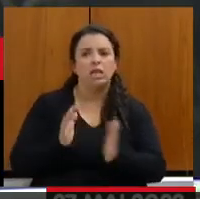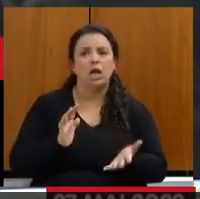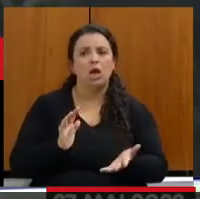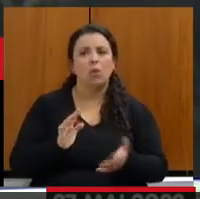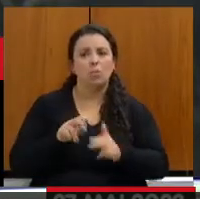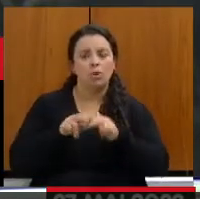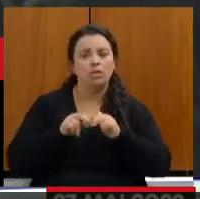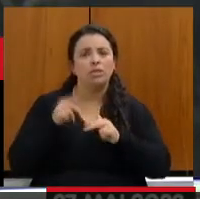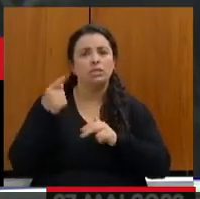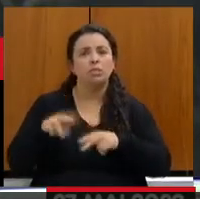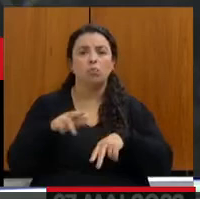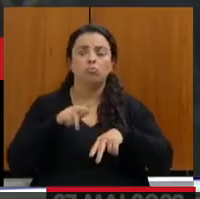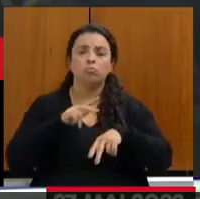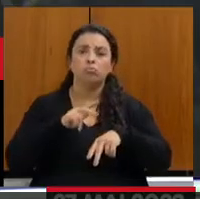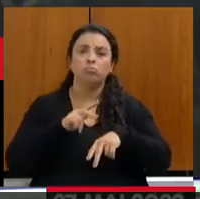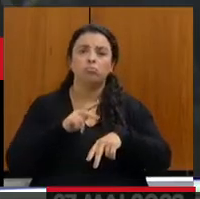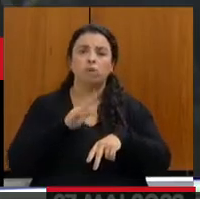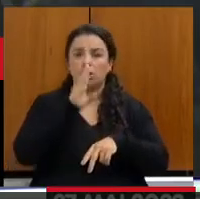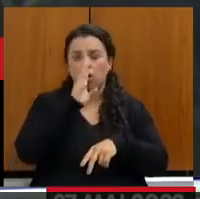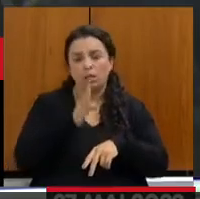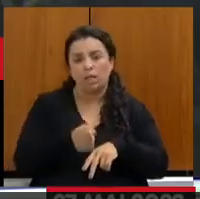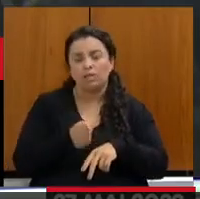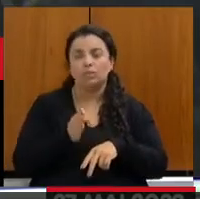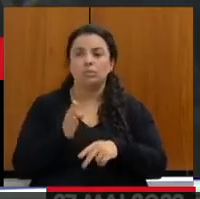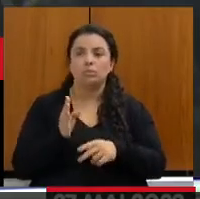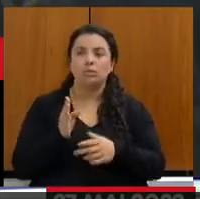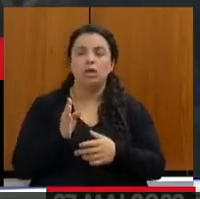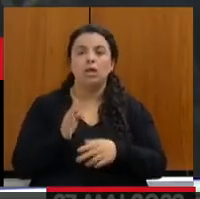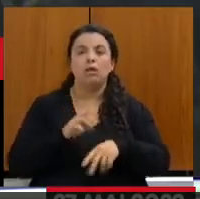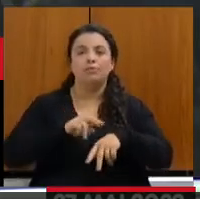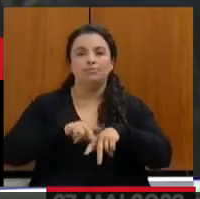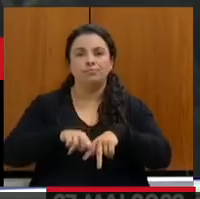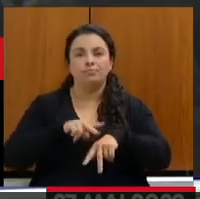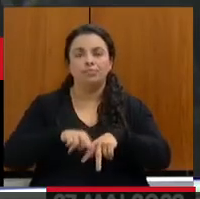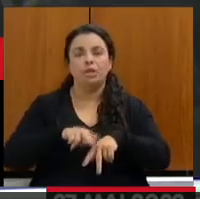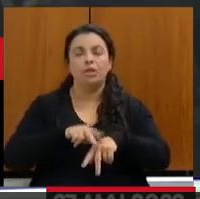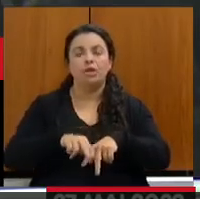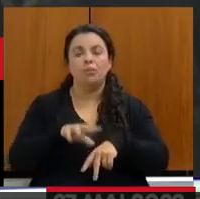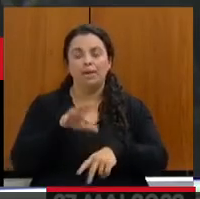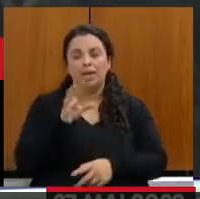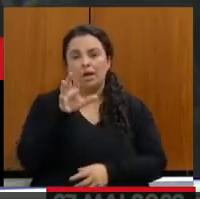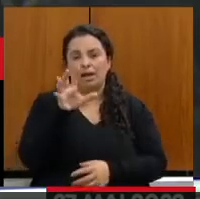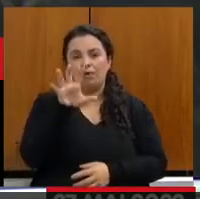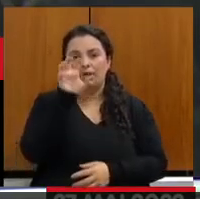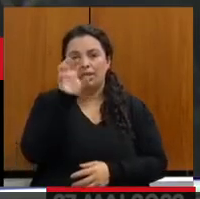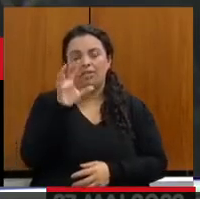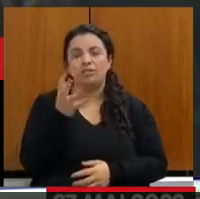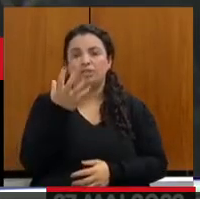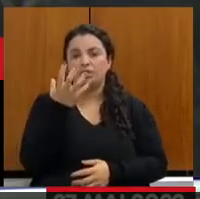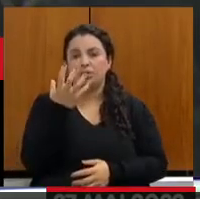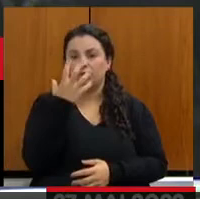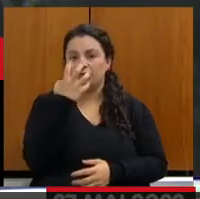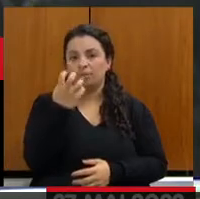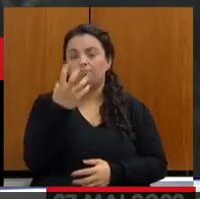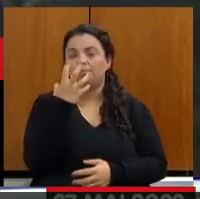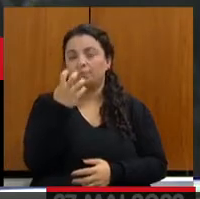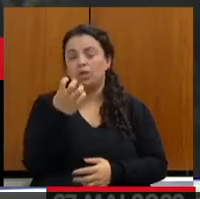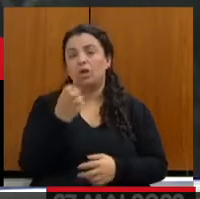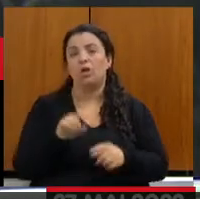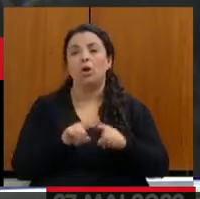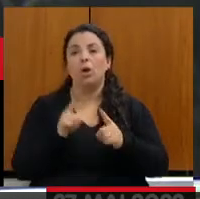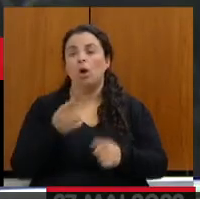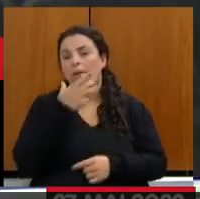orientação sexual ou por causa da sua identidade de gênero então nós mães pais avós tios